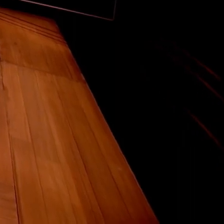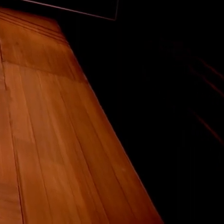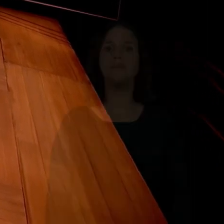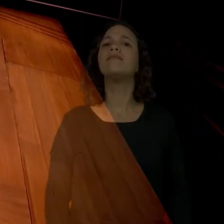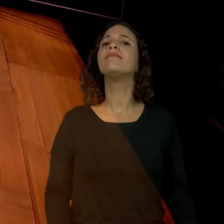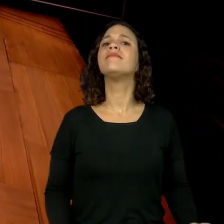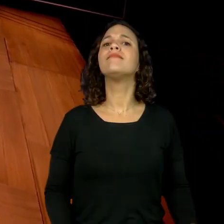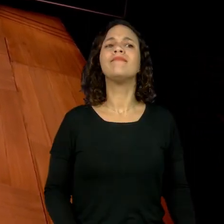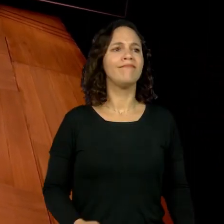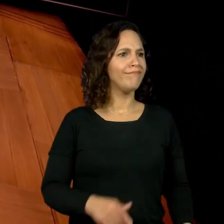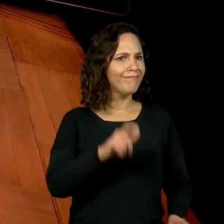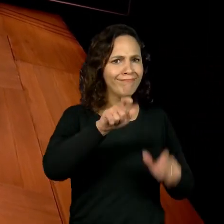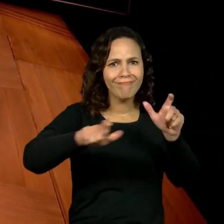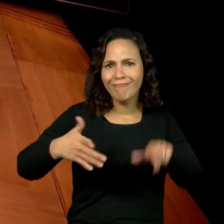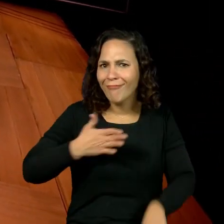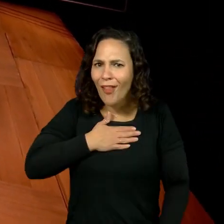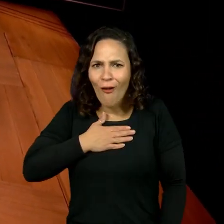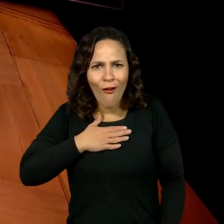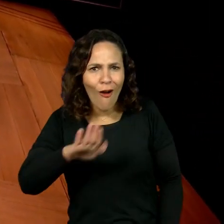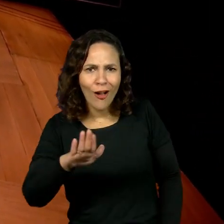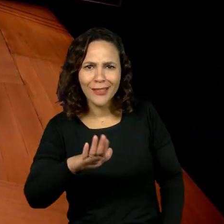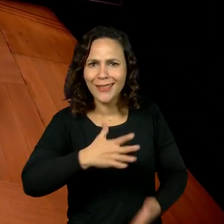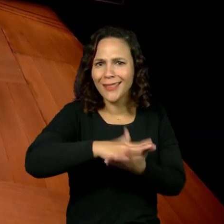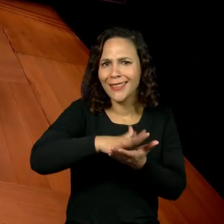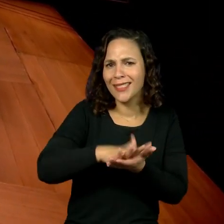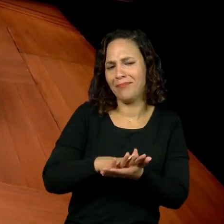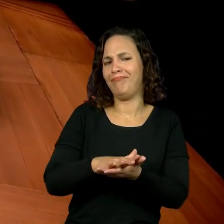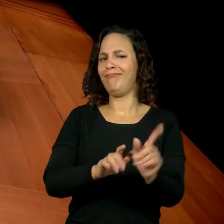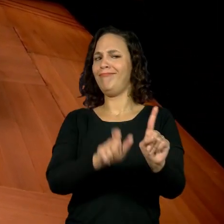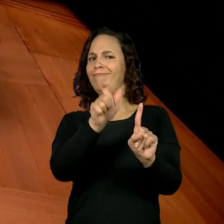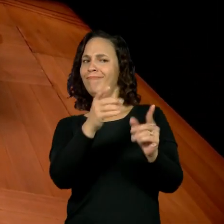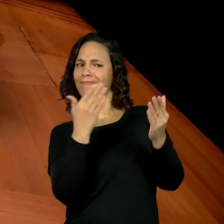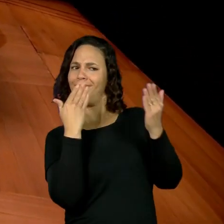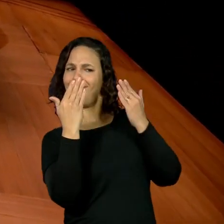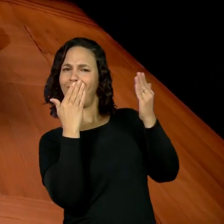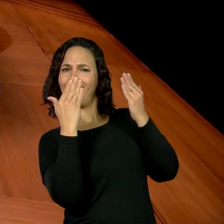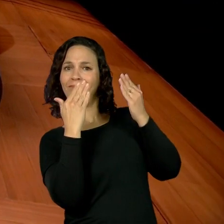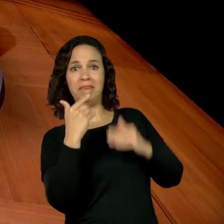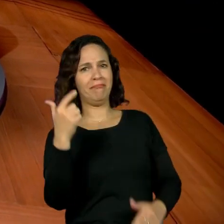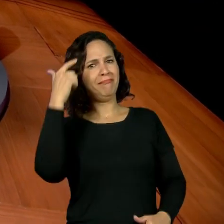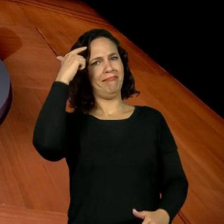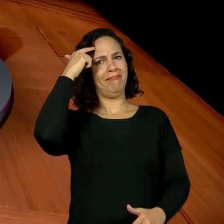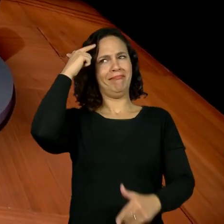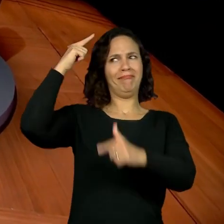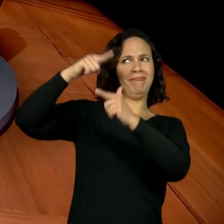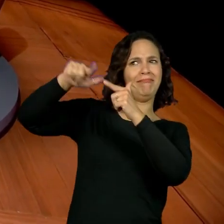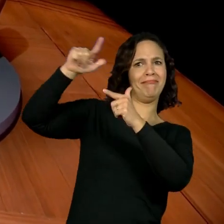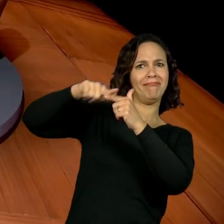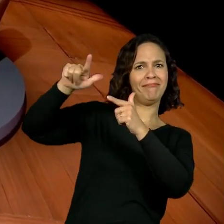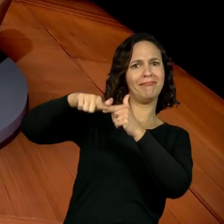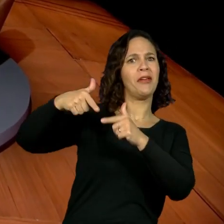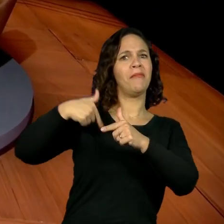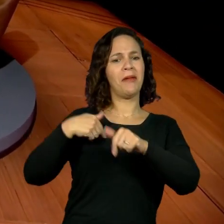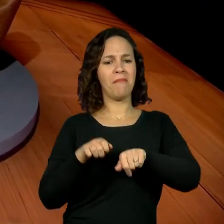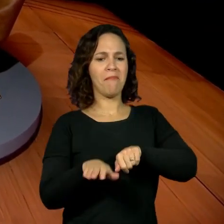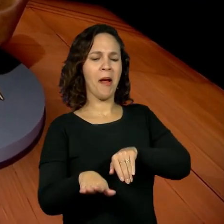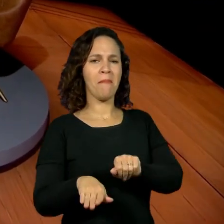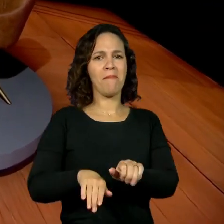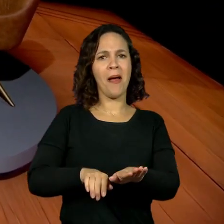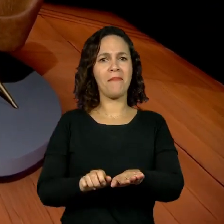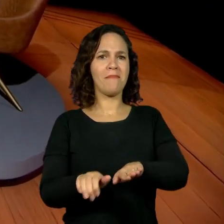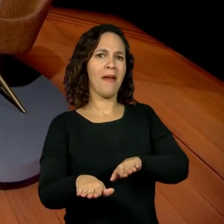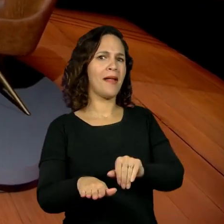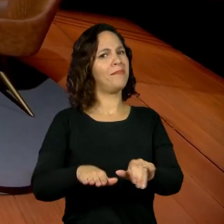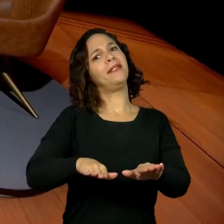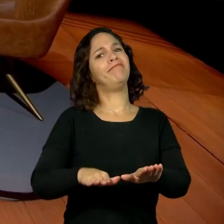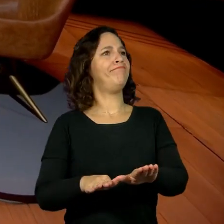Quem não gosta de samba, bom sujeito não é. Ou é ruim da cabeça, ou é doente do pé. E quem a